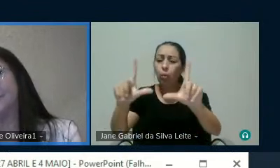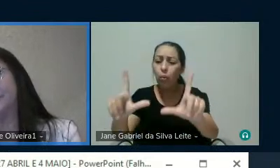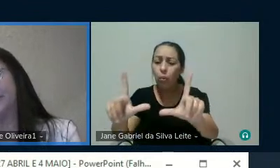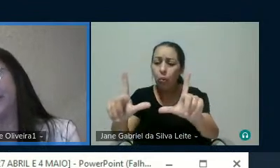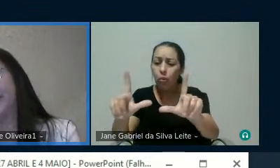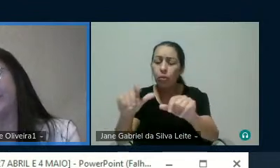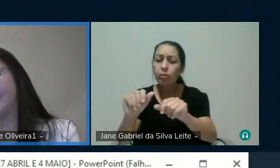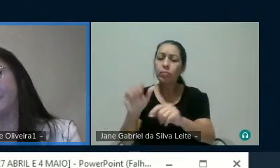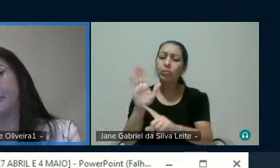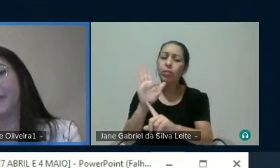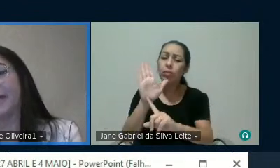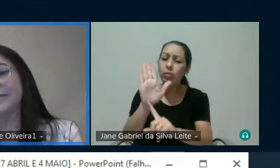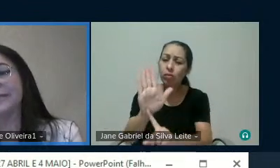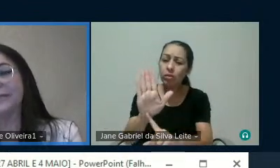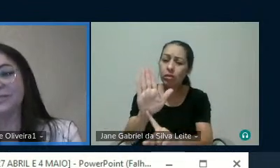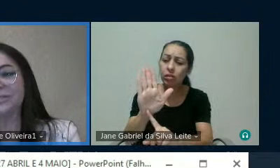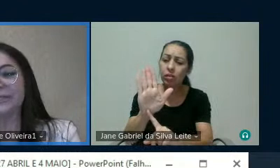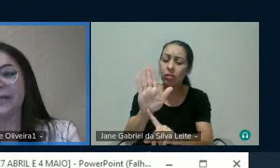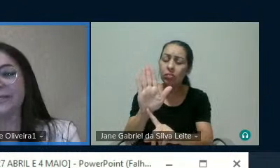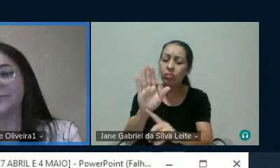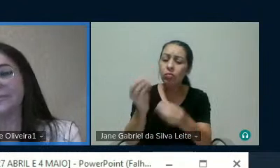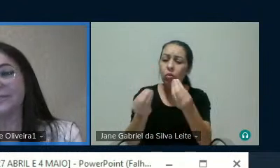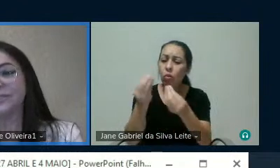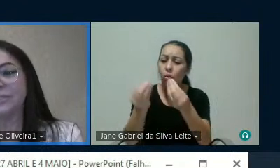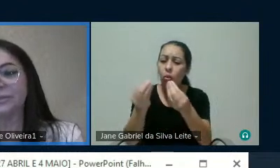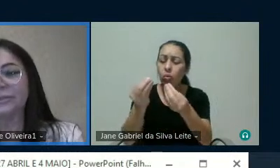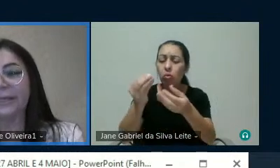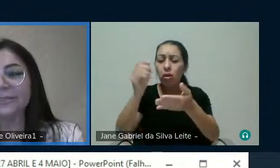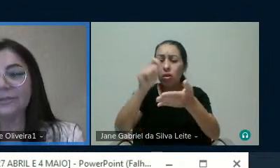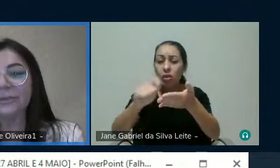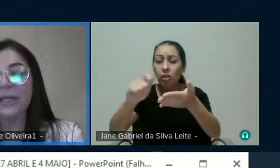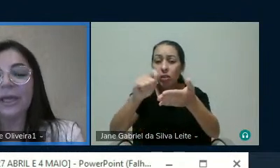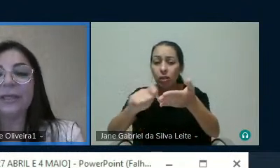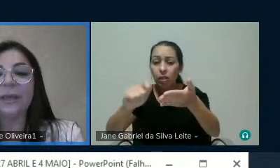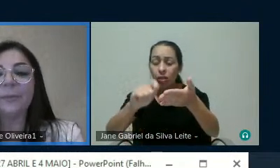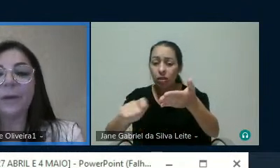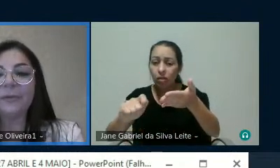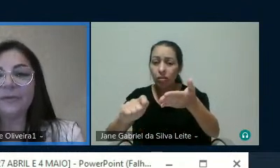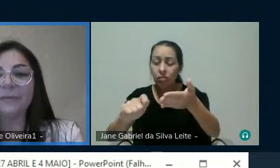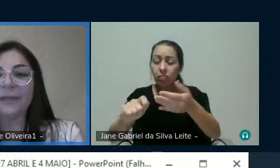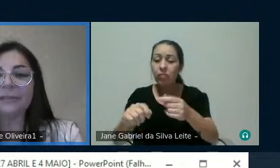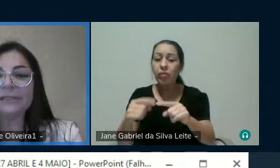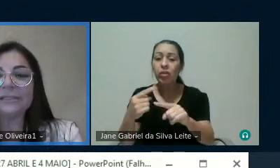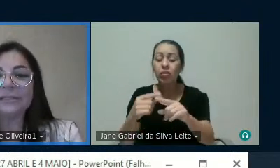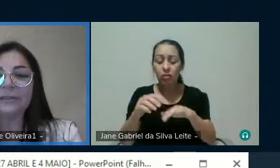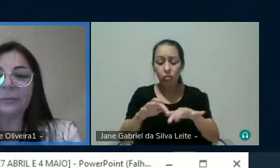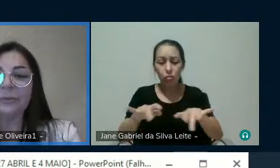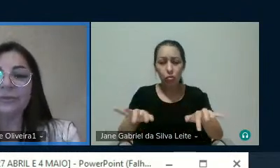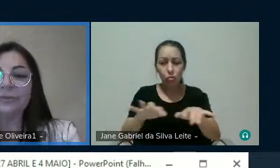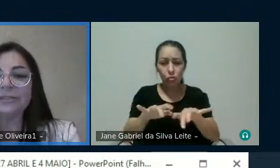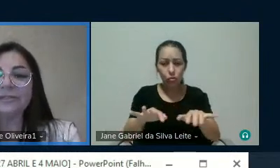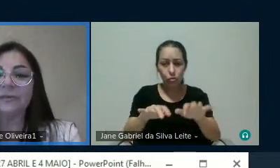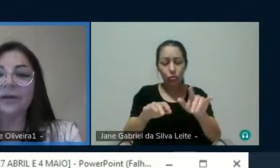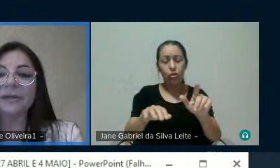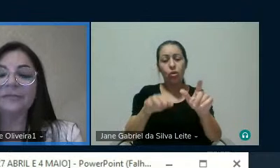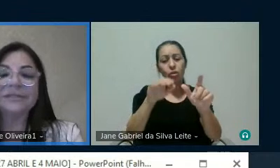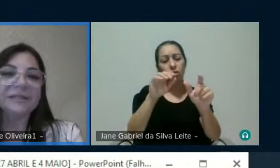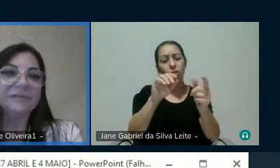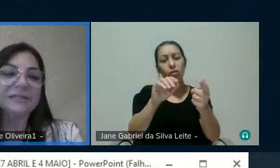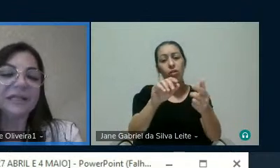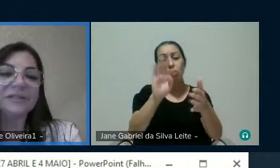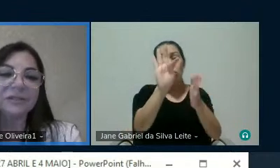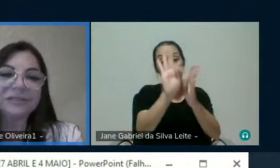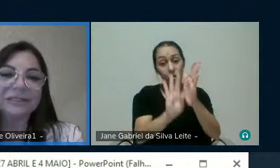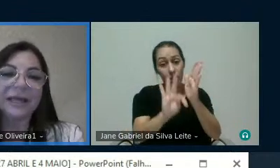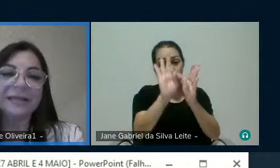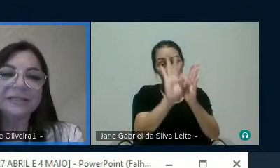lado, então, que é a escrita de sinais. Você digita o texto e a própria ferramenta Signo Poodle transforma,